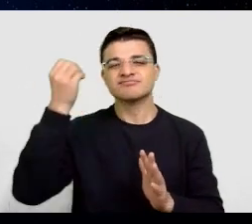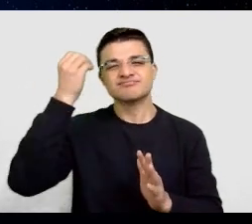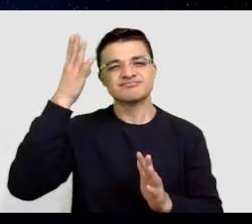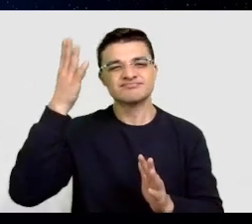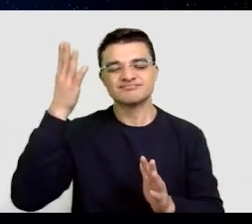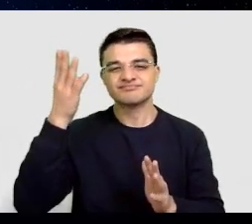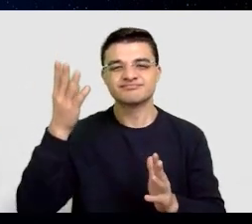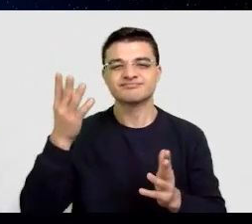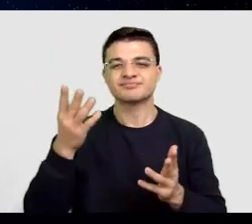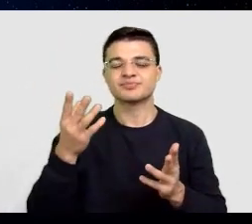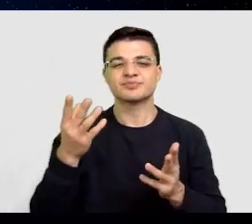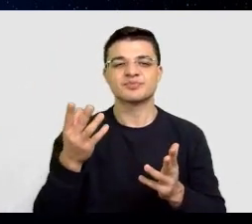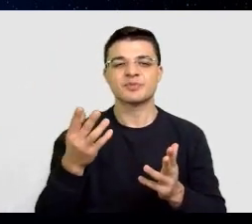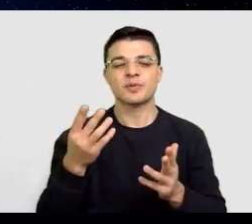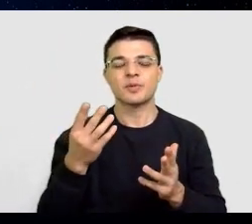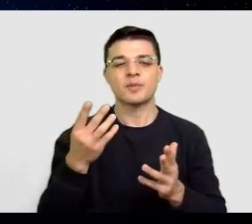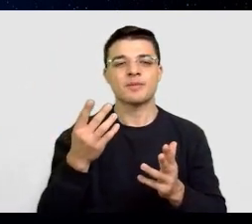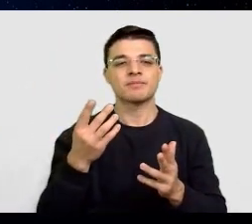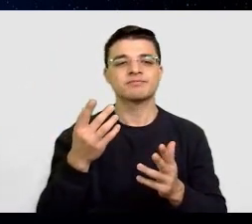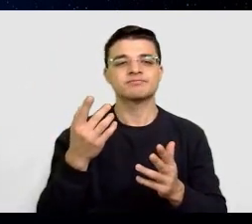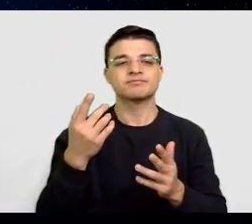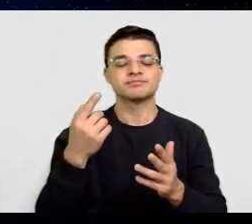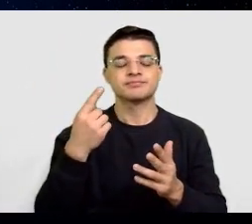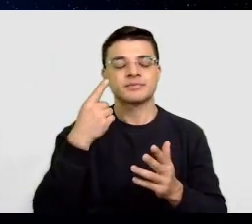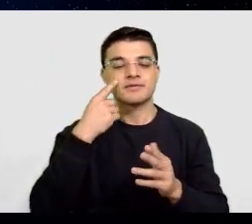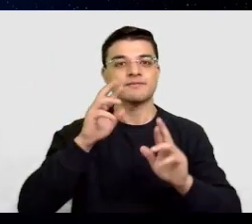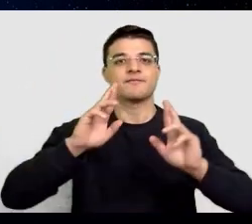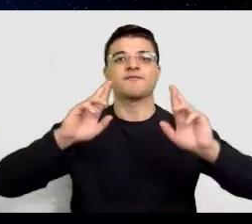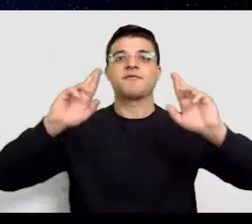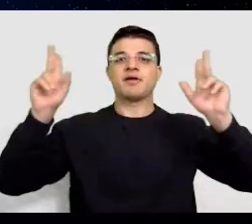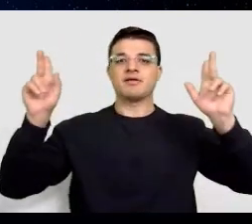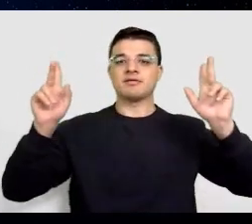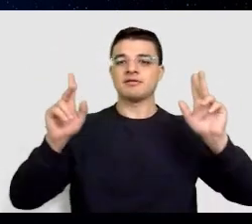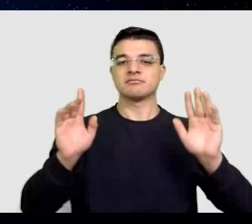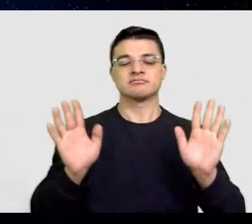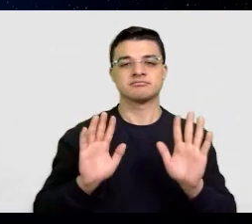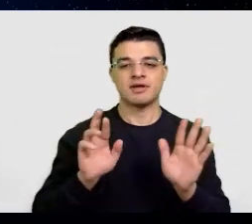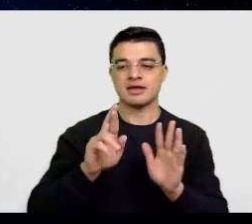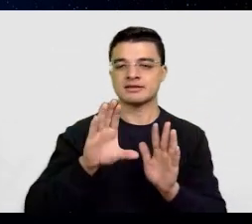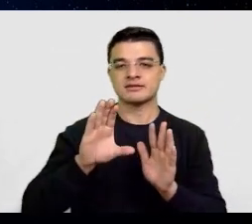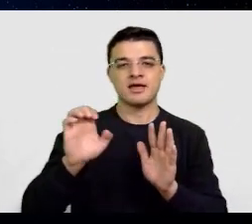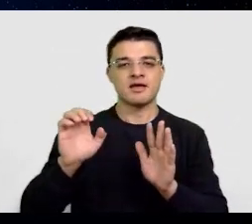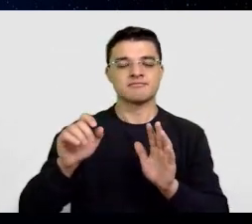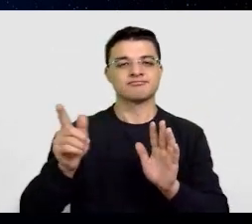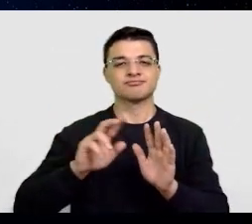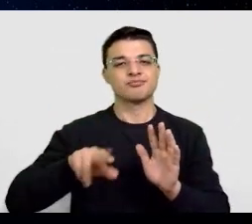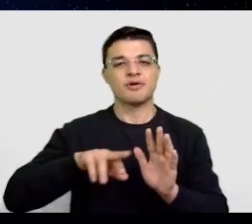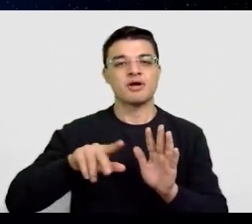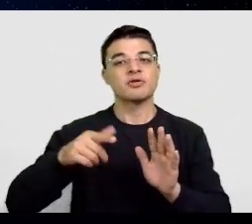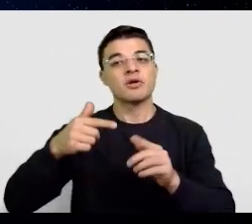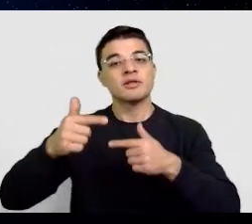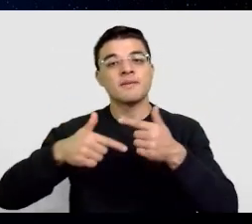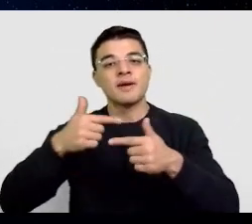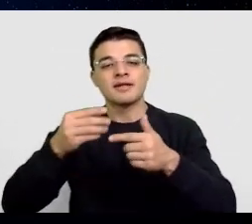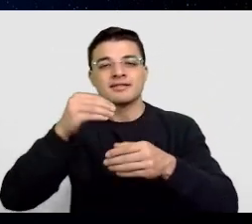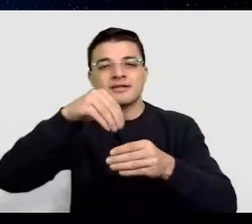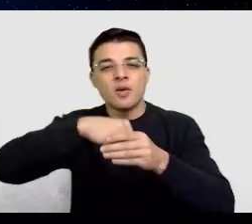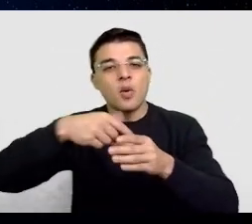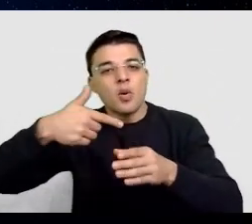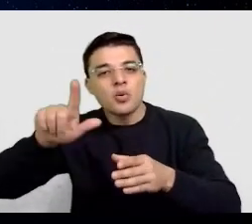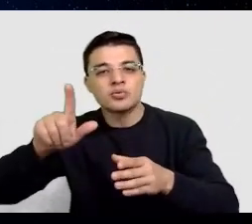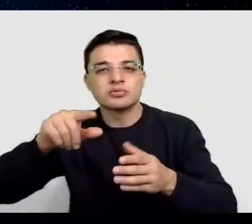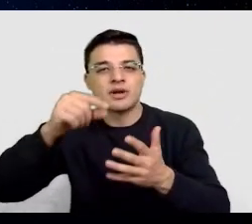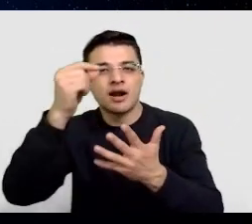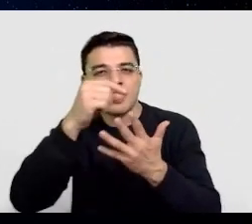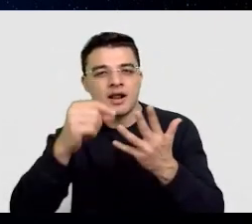não foi nem um impacto demonstrado com RCE, foi um impacto demonstrado interagindo com outro serviço da aplicação e